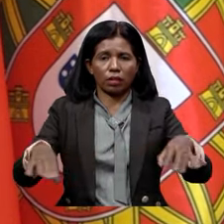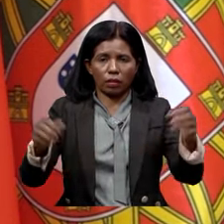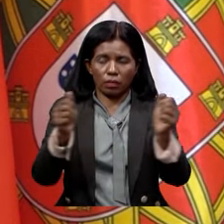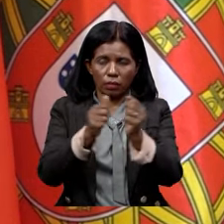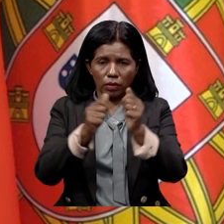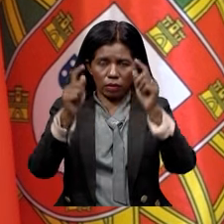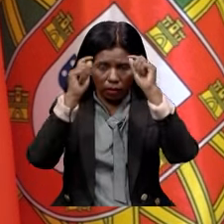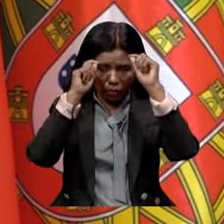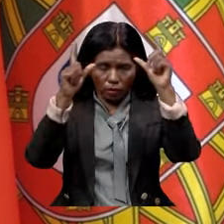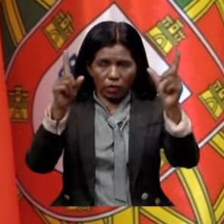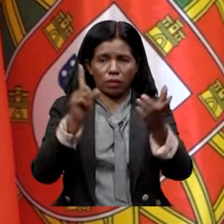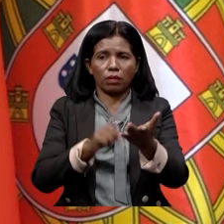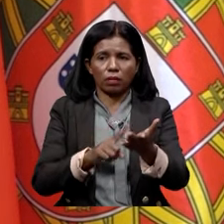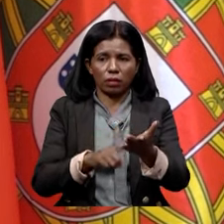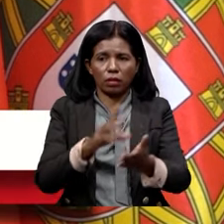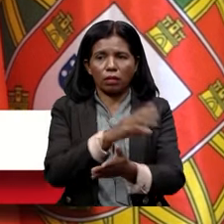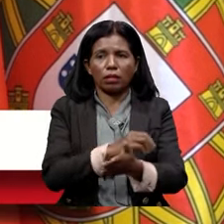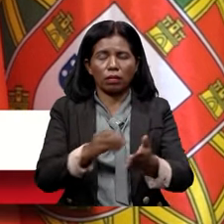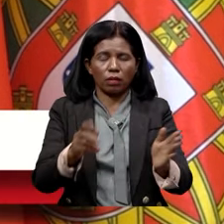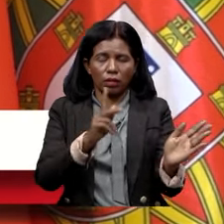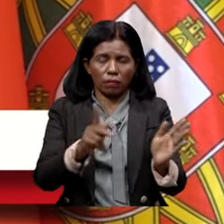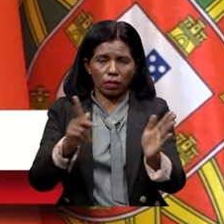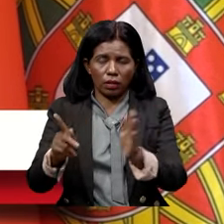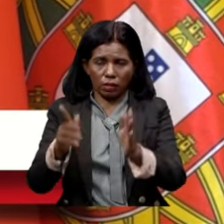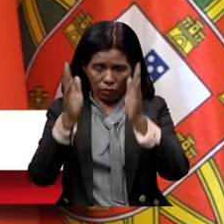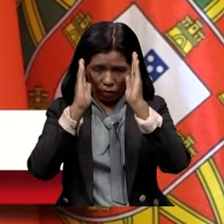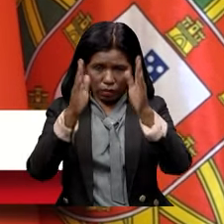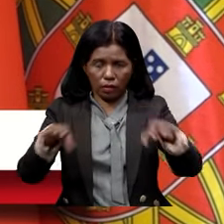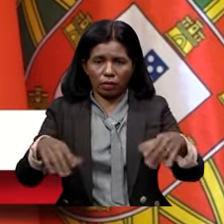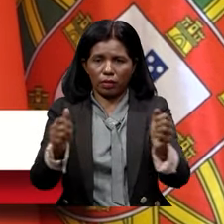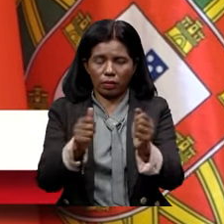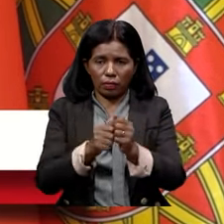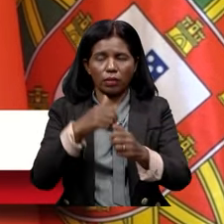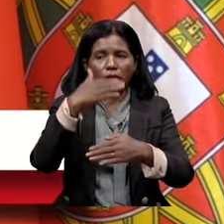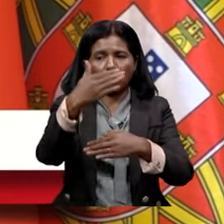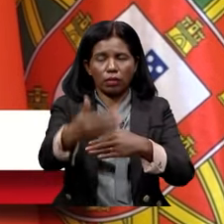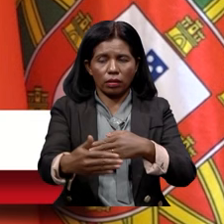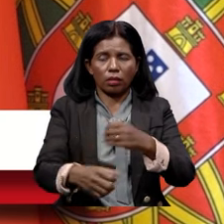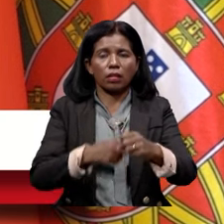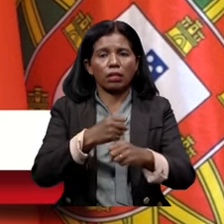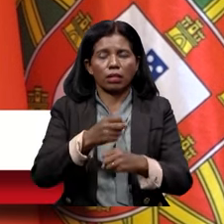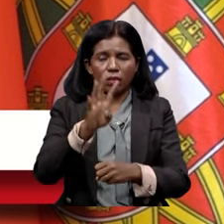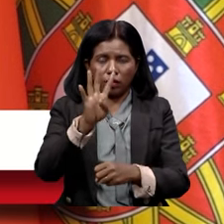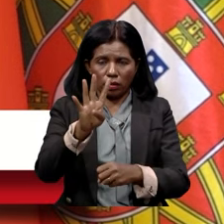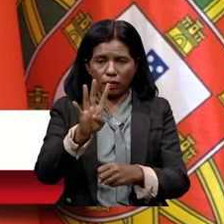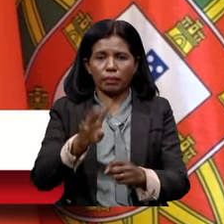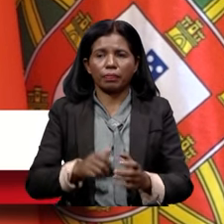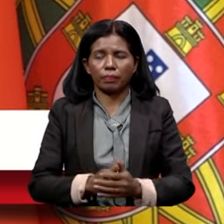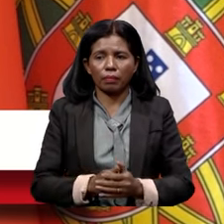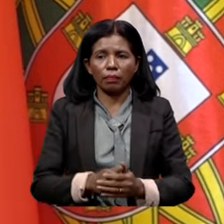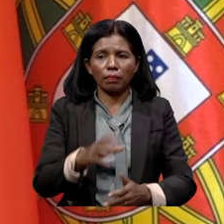a execução de um plano estratégico de cooperação para os próximos 4 anos, vigente